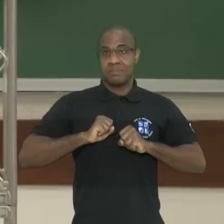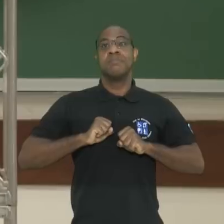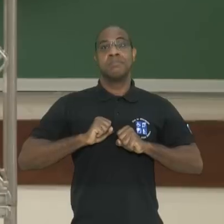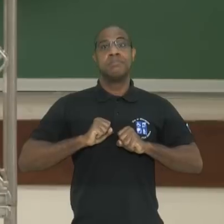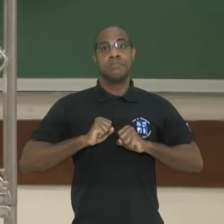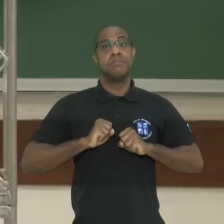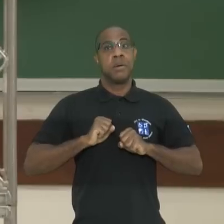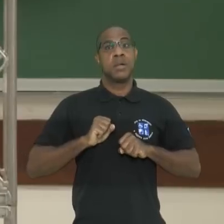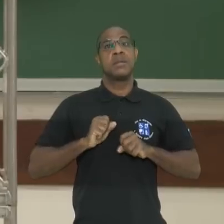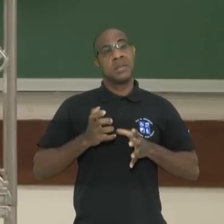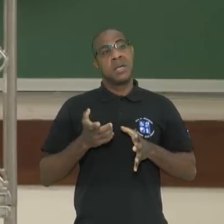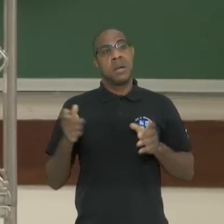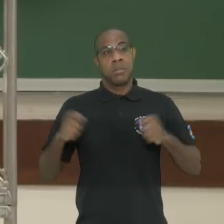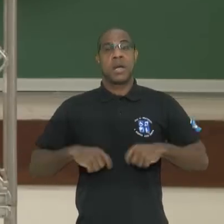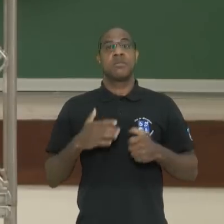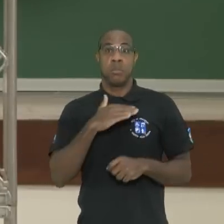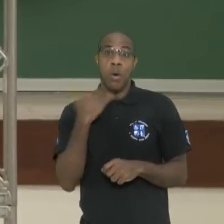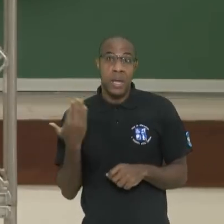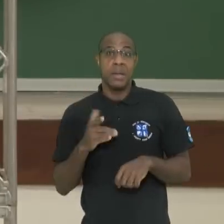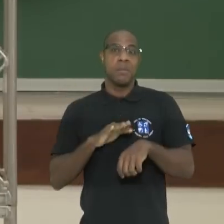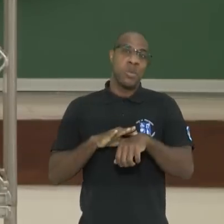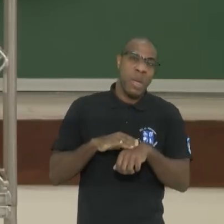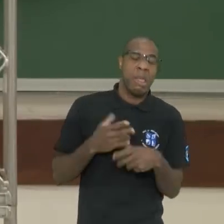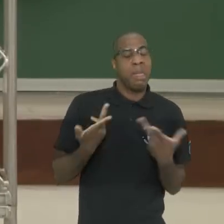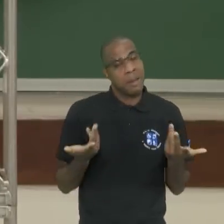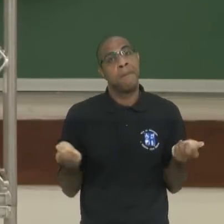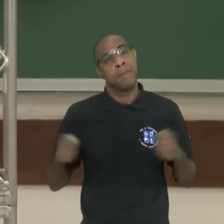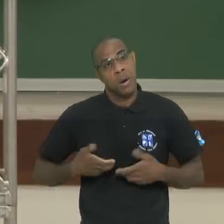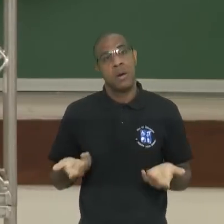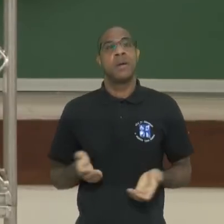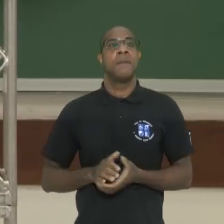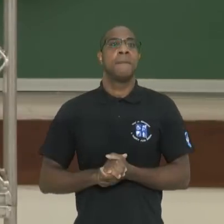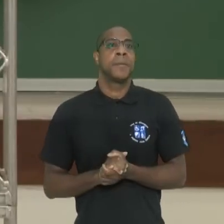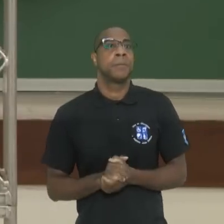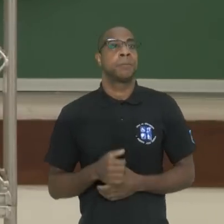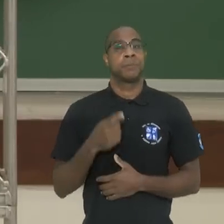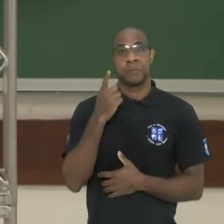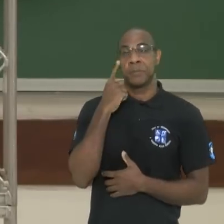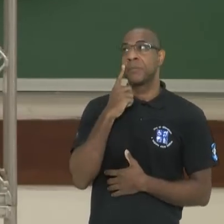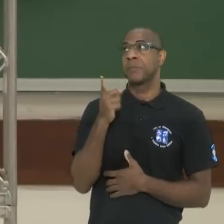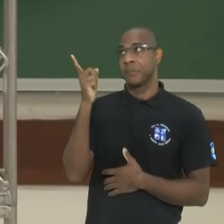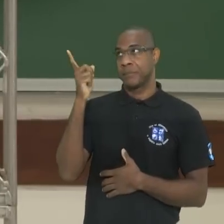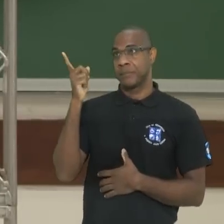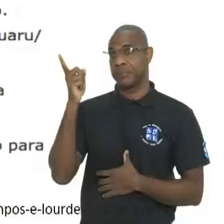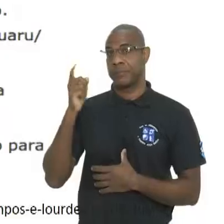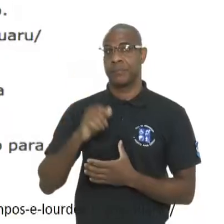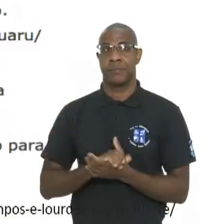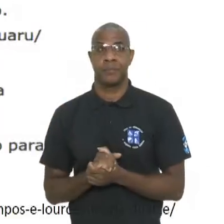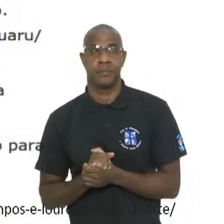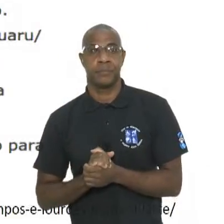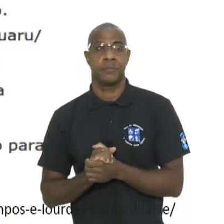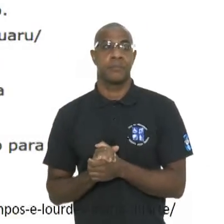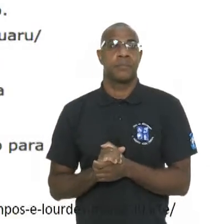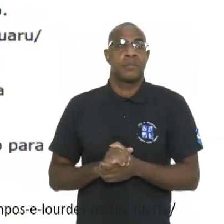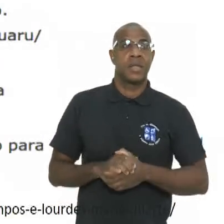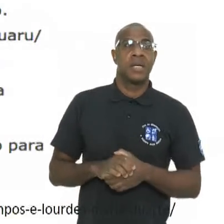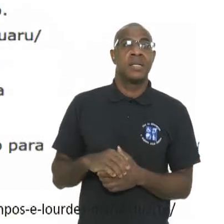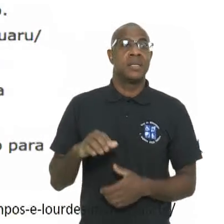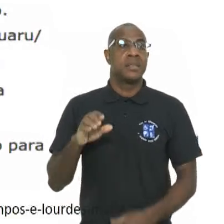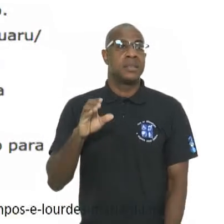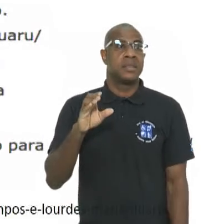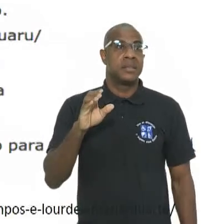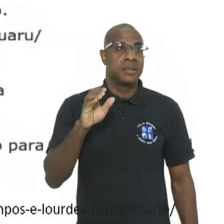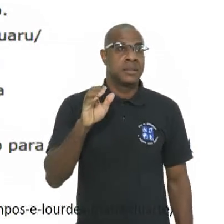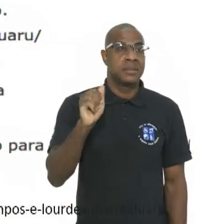mesmo morrer. Vamos ver essa reportagem que eu trouxe para vocês. Cianobactérias, um panorama